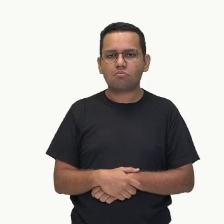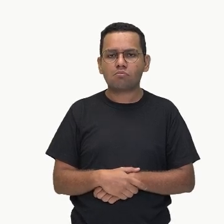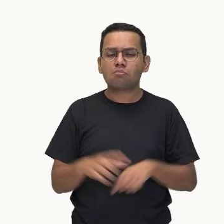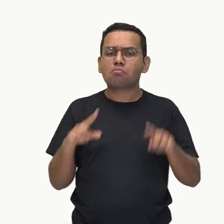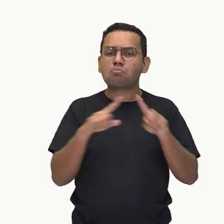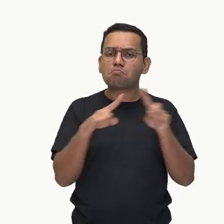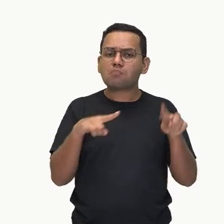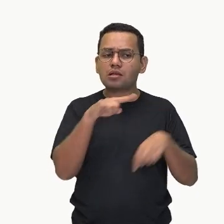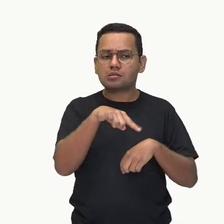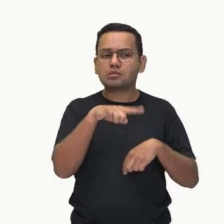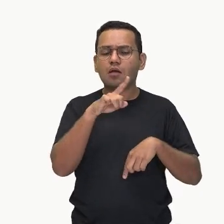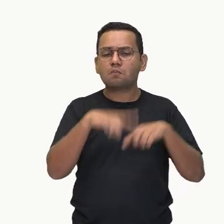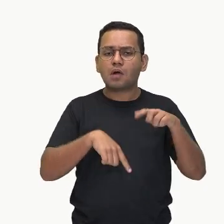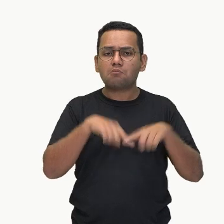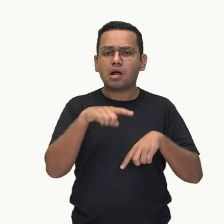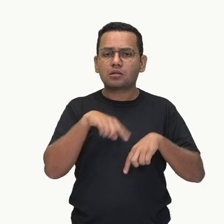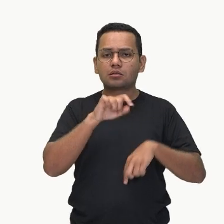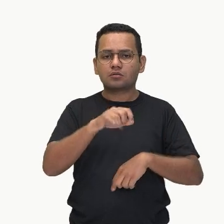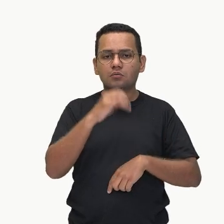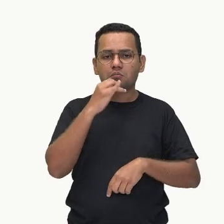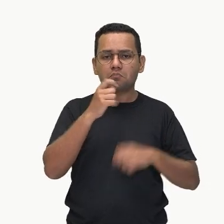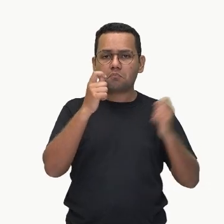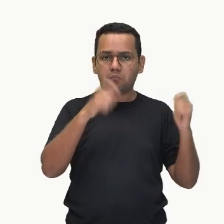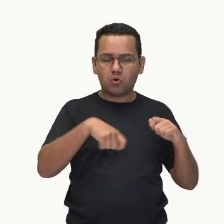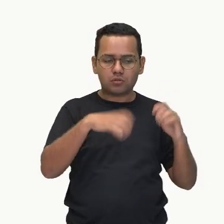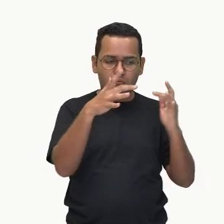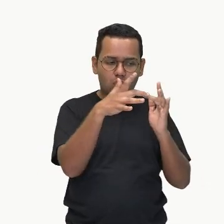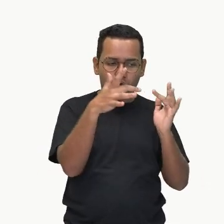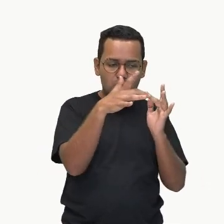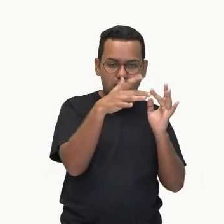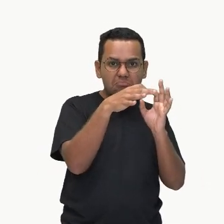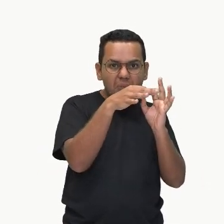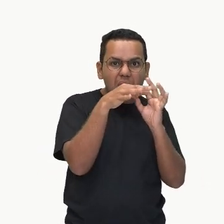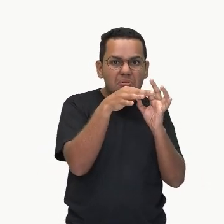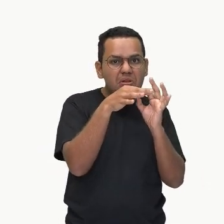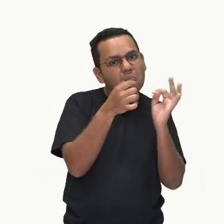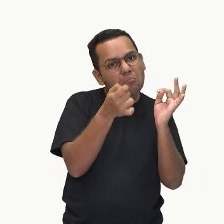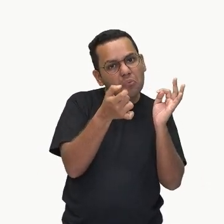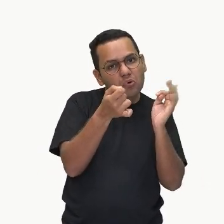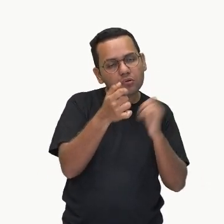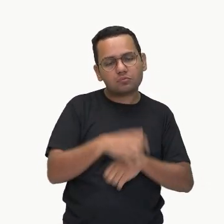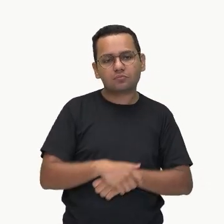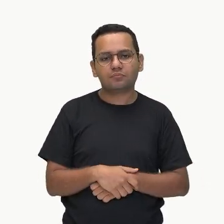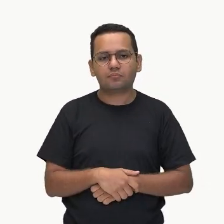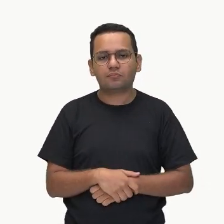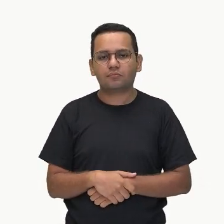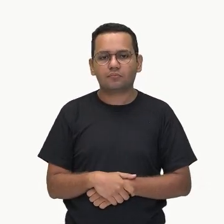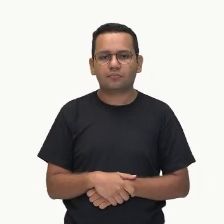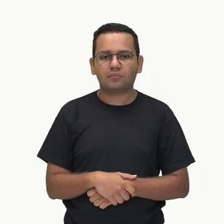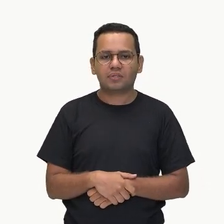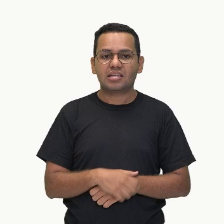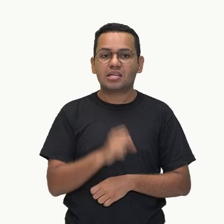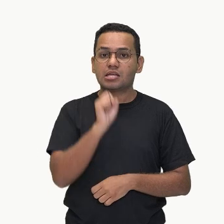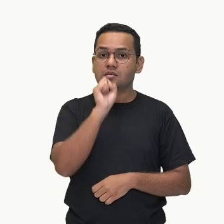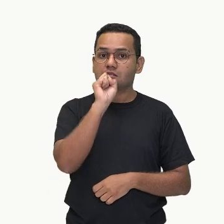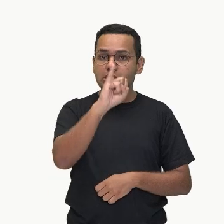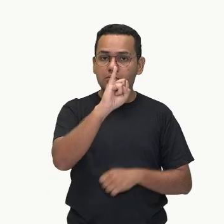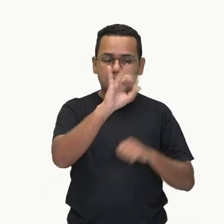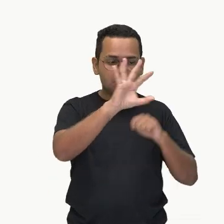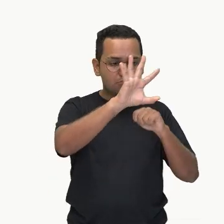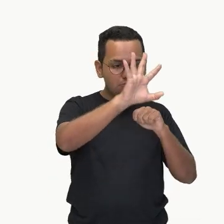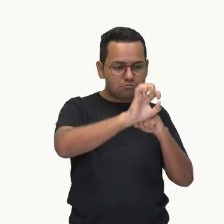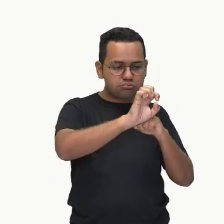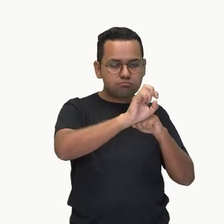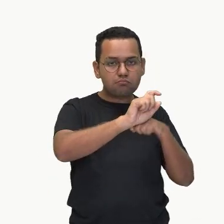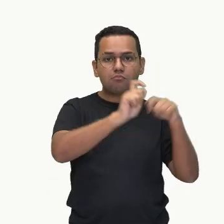ali mais ou menos a essa substância que vai passar por ela. Se a atratividade, se a atração for muito